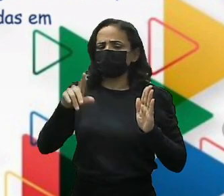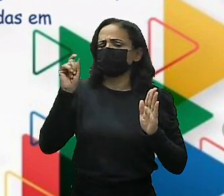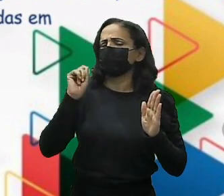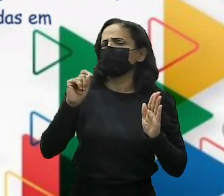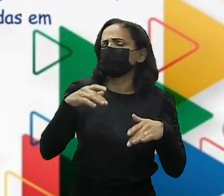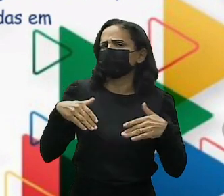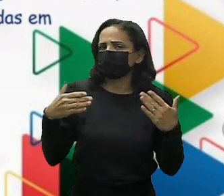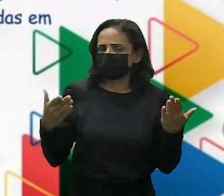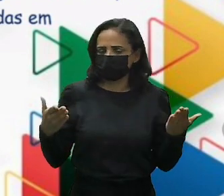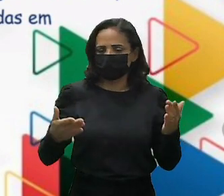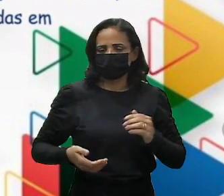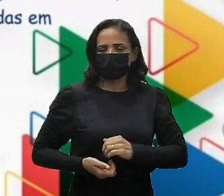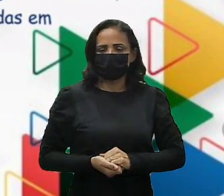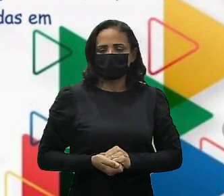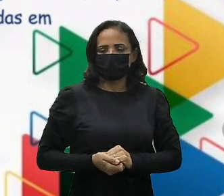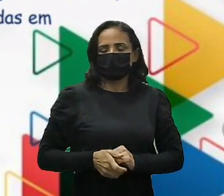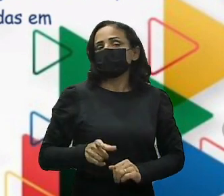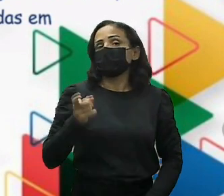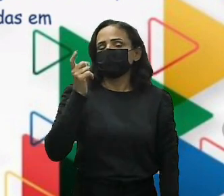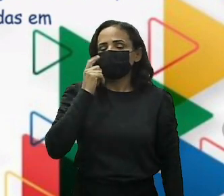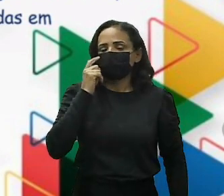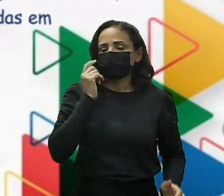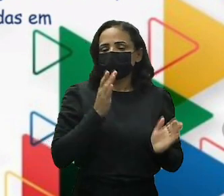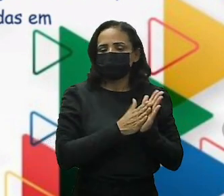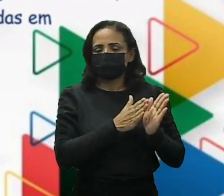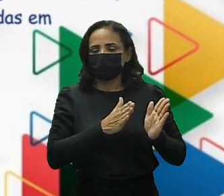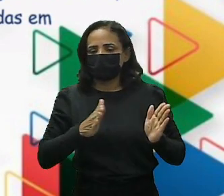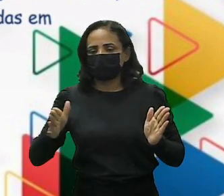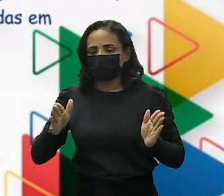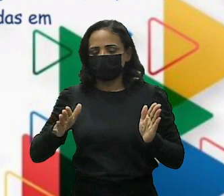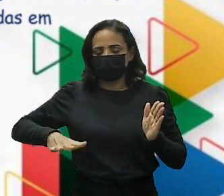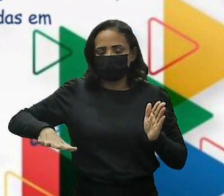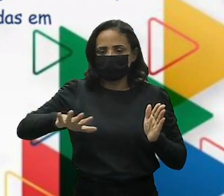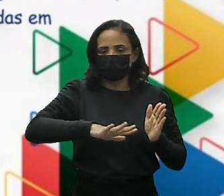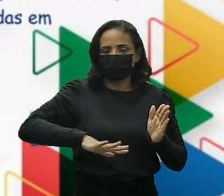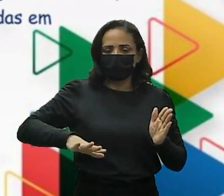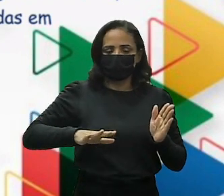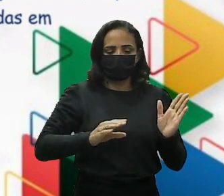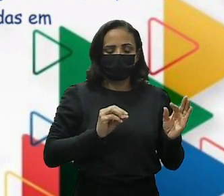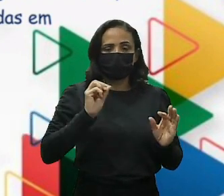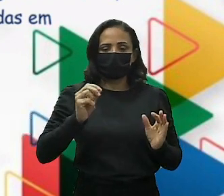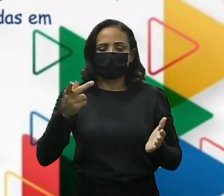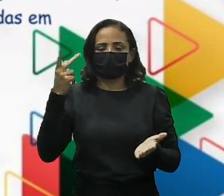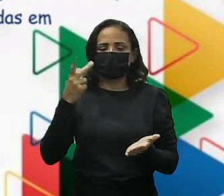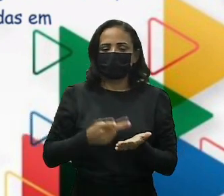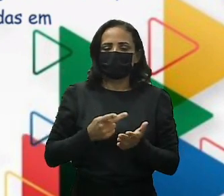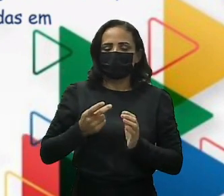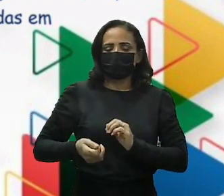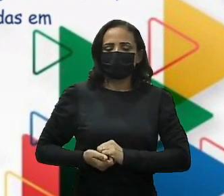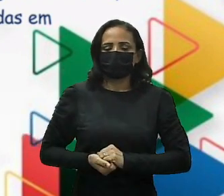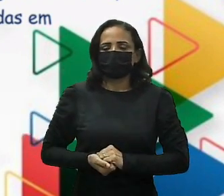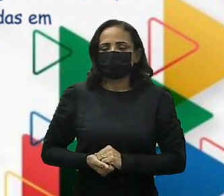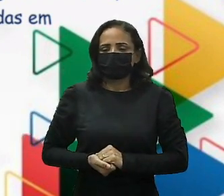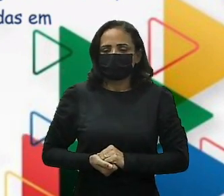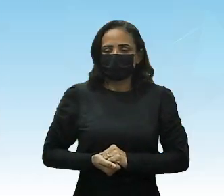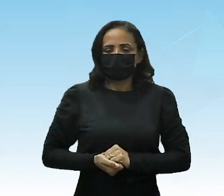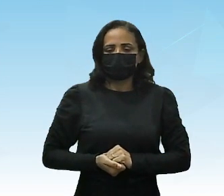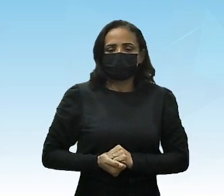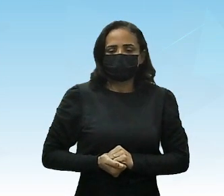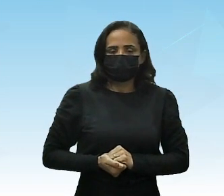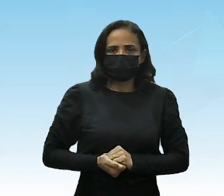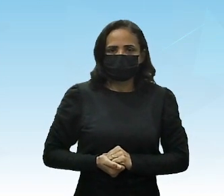diz. Concentrações mais elevadas dos compostos citados são encontrados em... Betão, bota na telinha aí, por favor, na